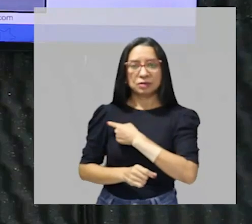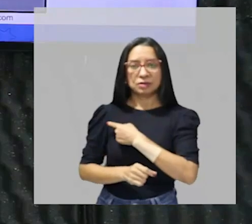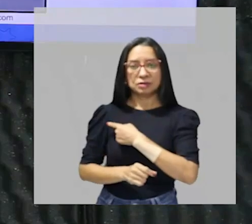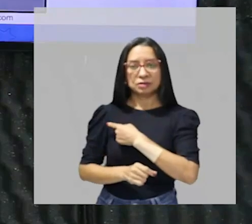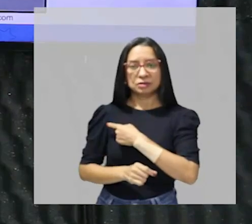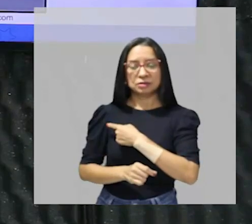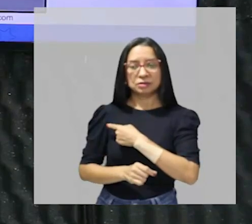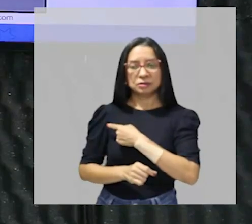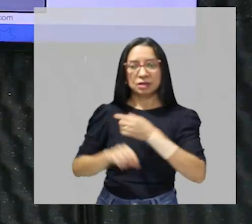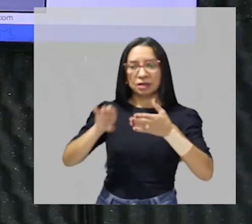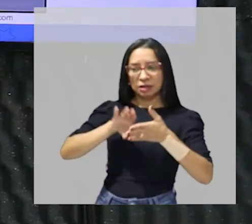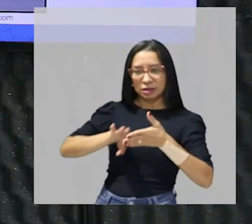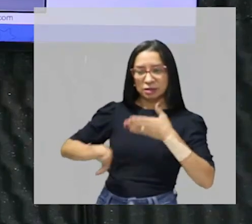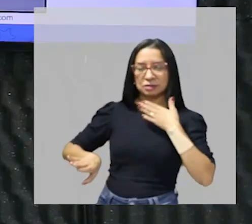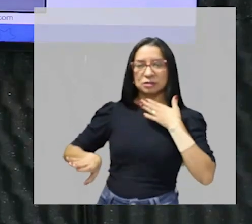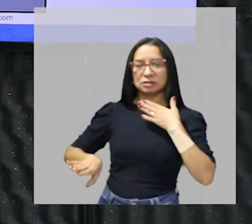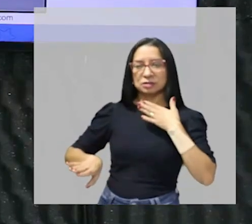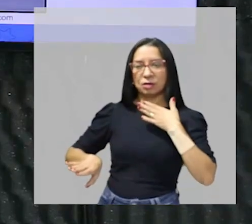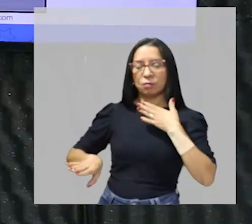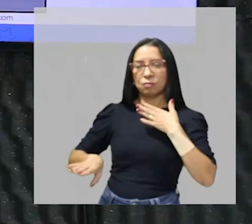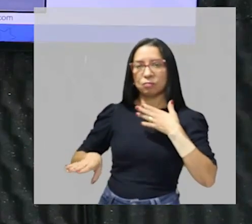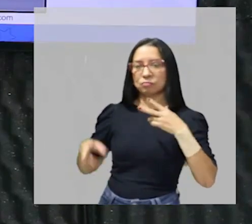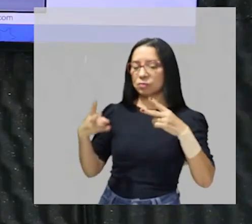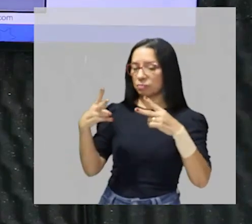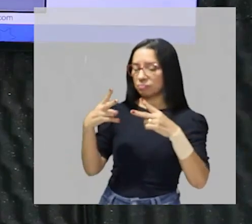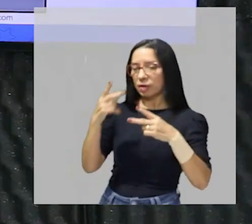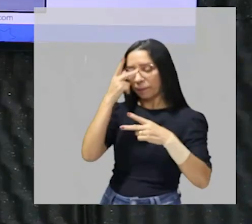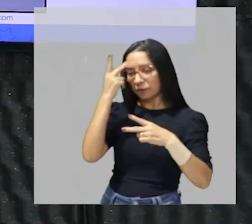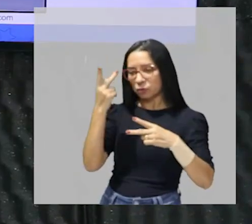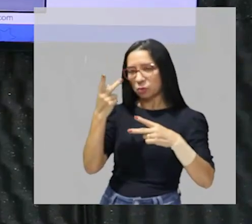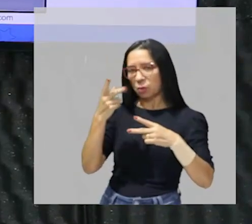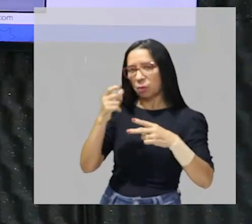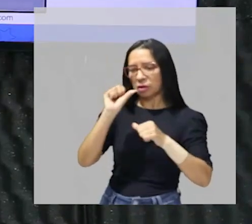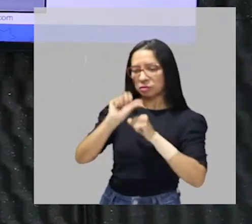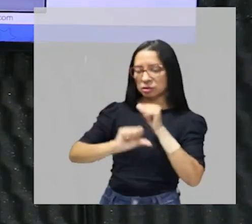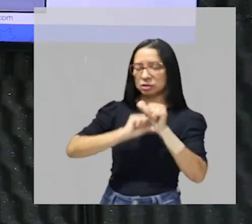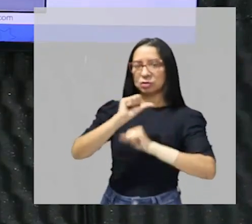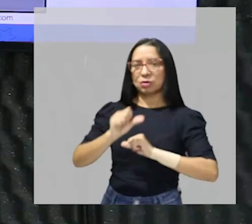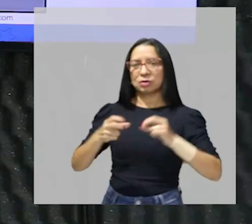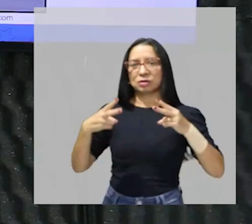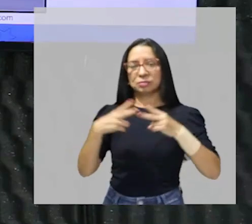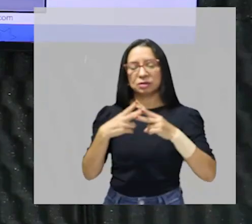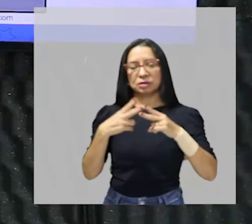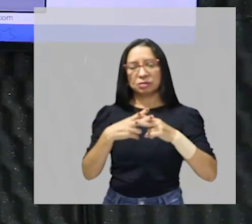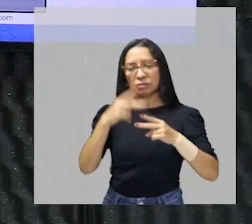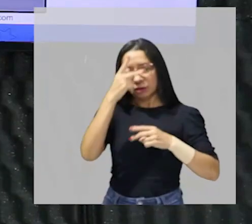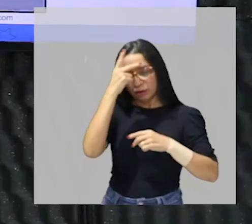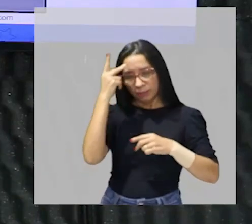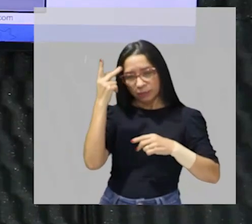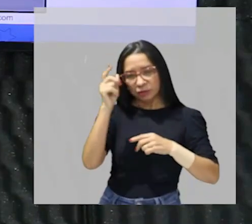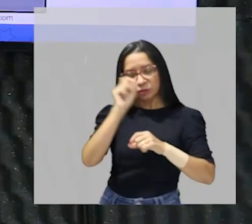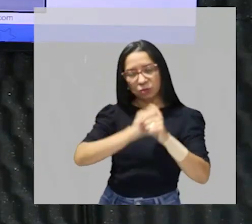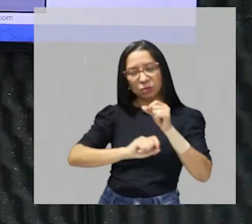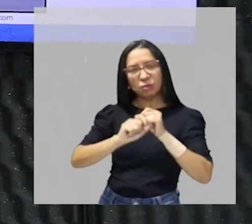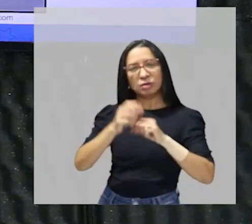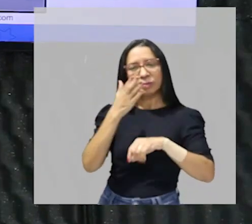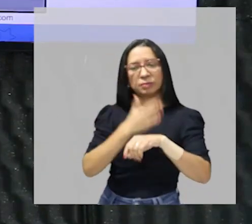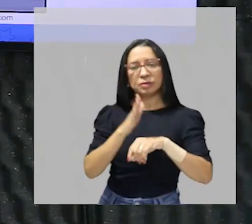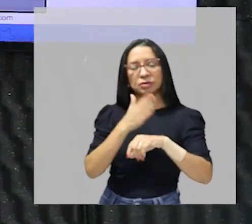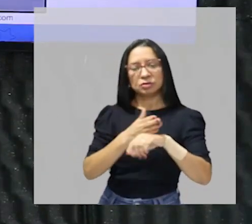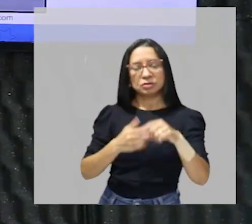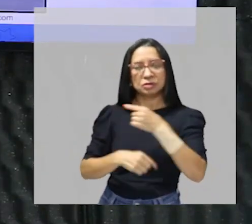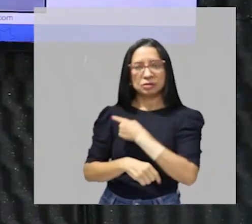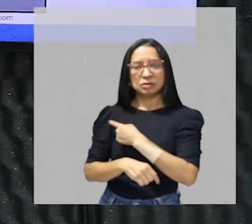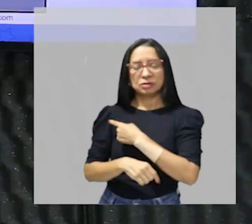indivíduo que se torna brigão. Não. Porque o indivíduo que ele pratica uma arte marcial, eu sei que muitos de nós